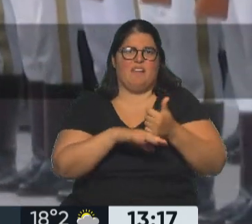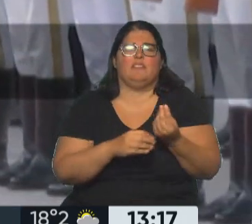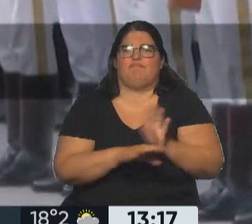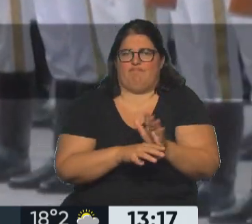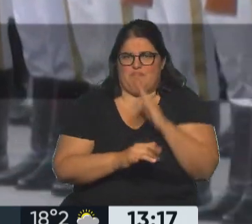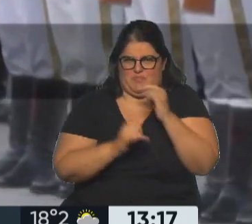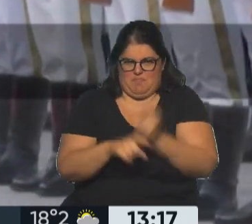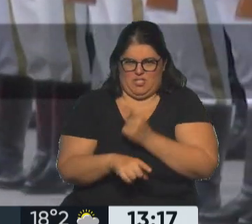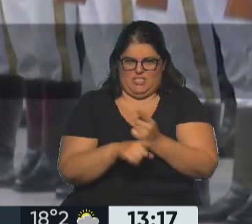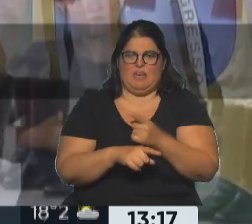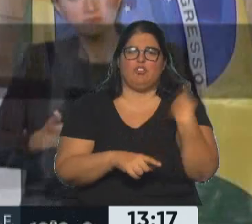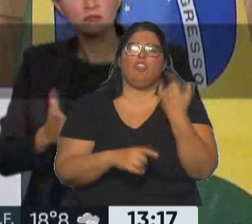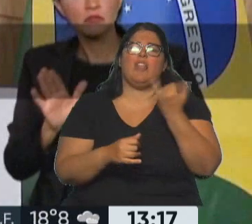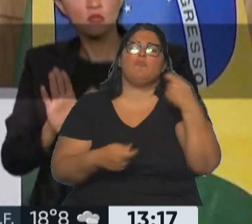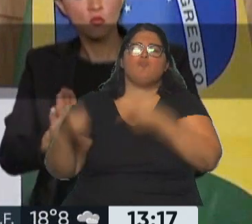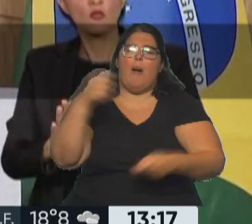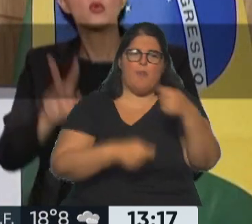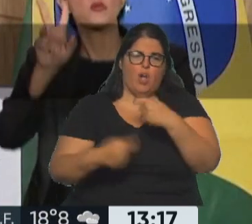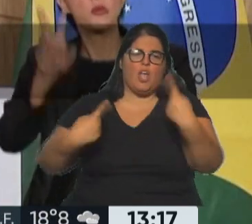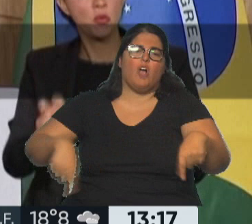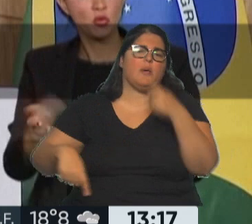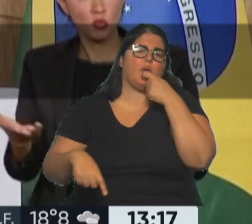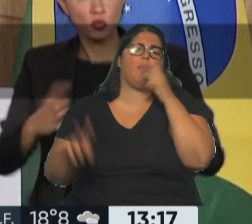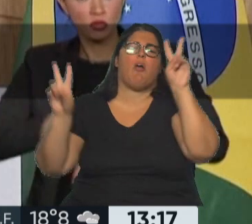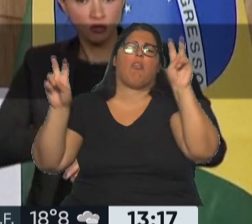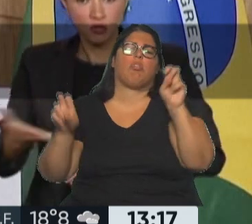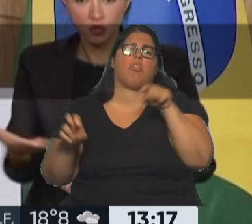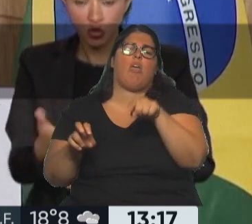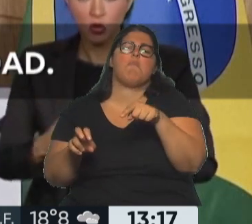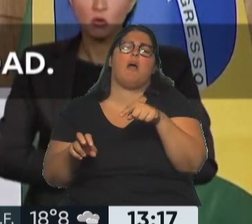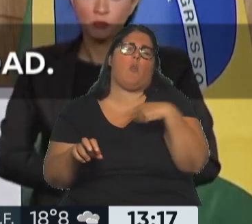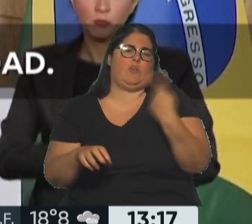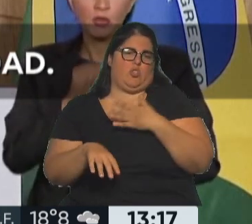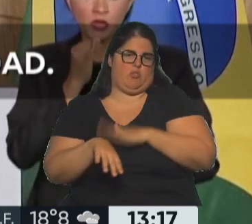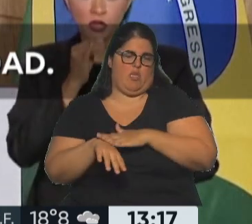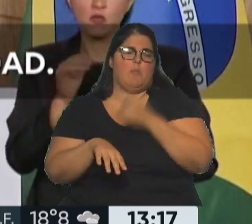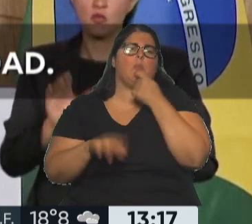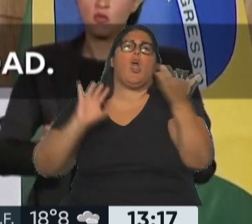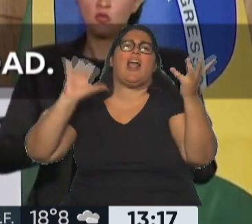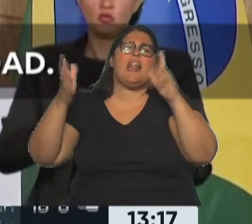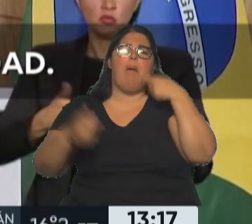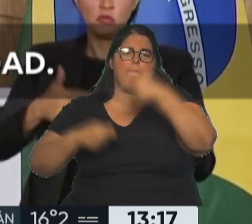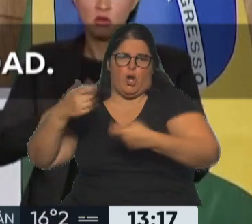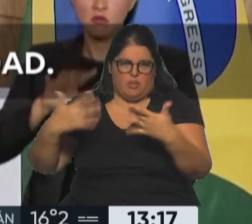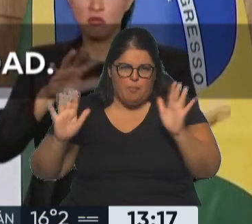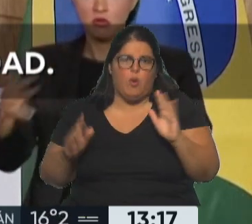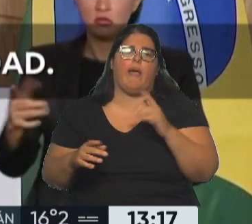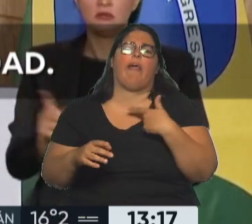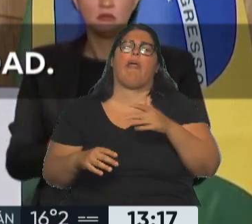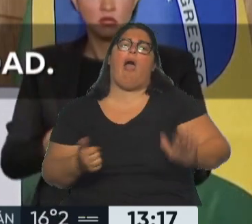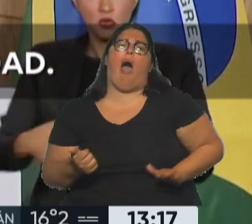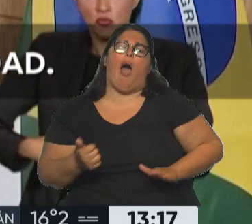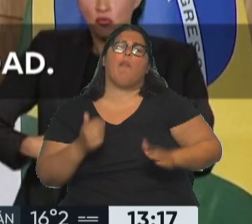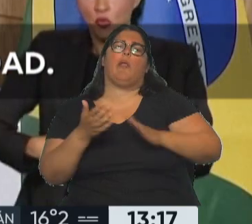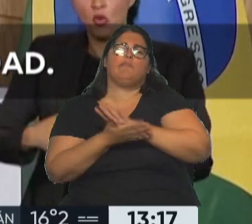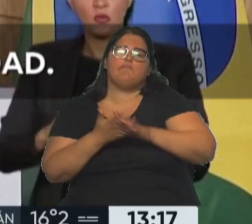com questões centrais do nosso tempo, a exemplo da mitigação da crise climática, do combate à fome